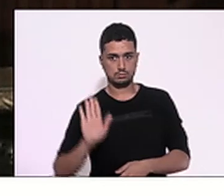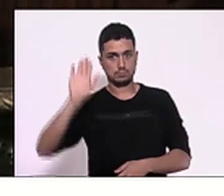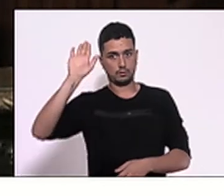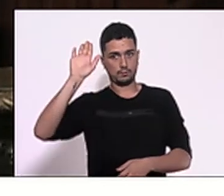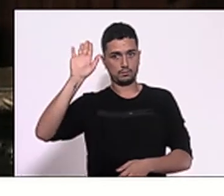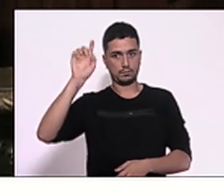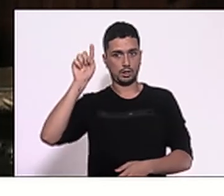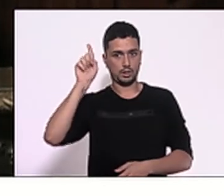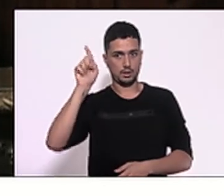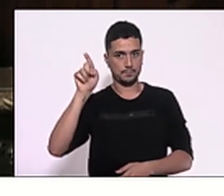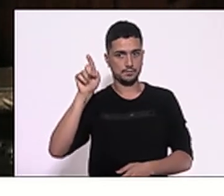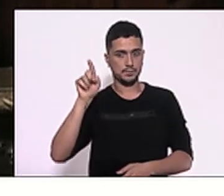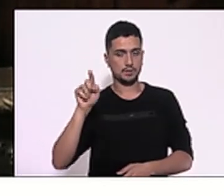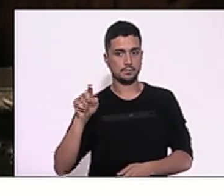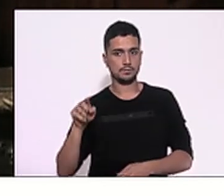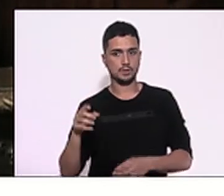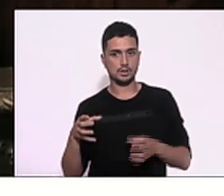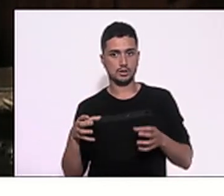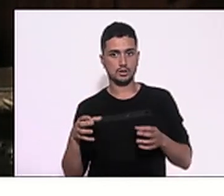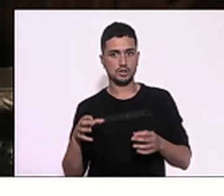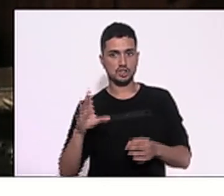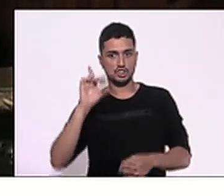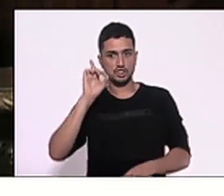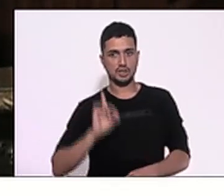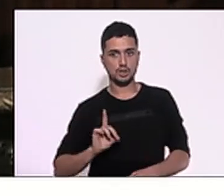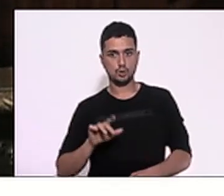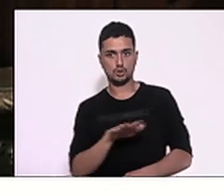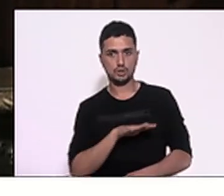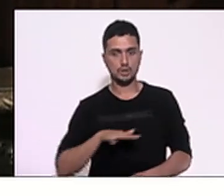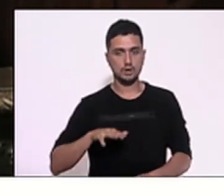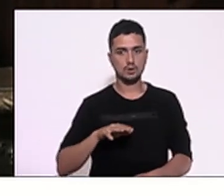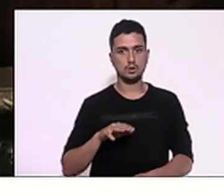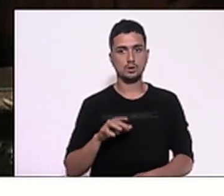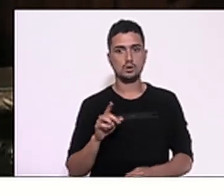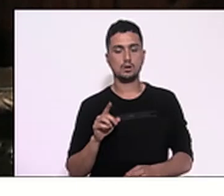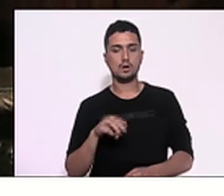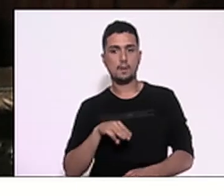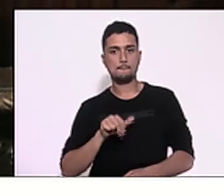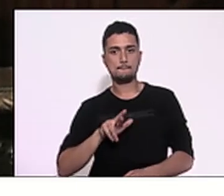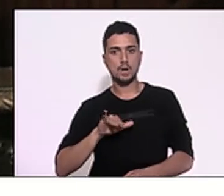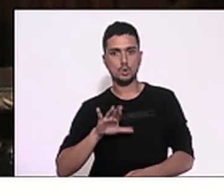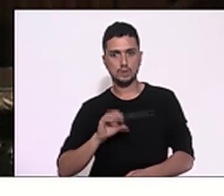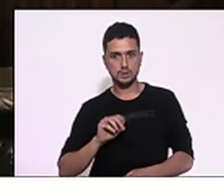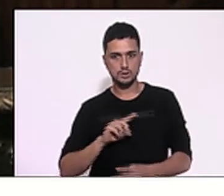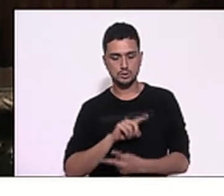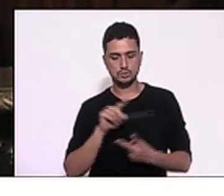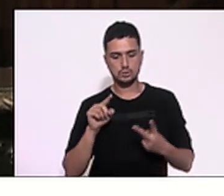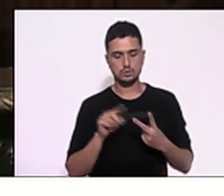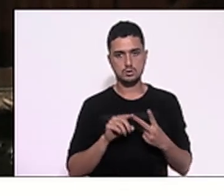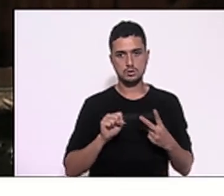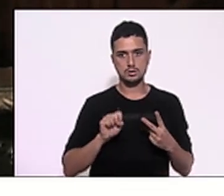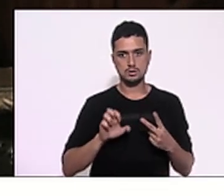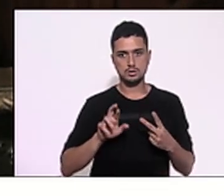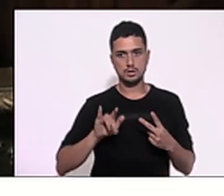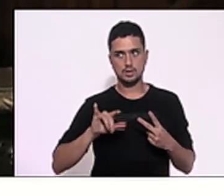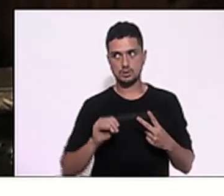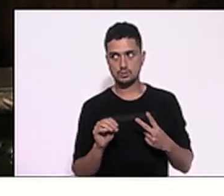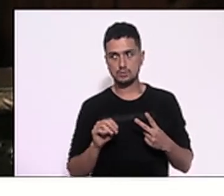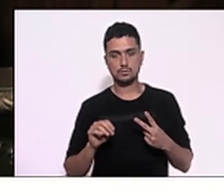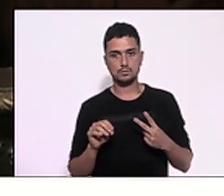disputada. Eu tive notícias, não participei, não me envolvi, mas tive notícias. Sou do mundo acadêmico. 2 professores